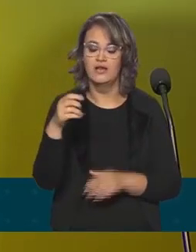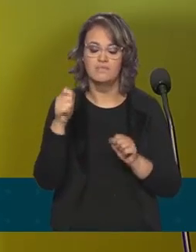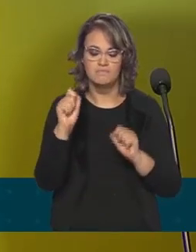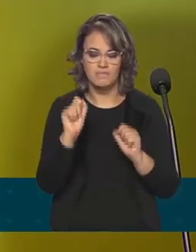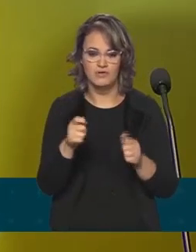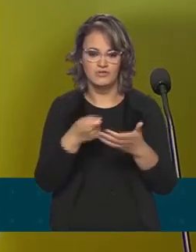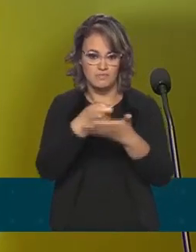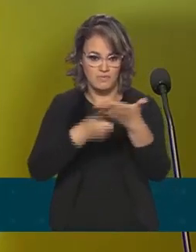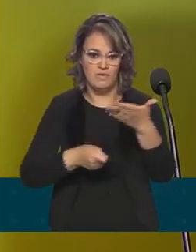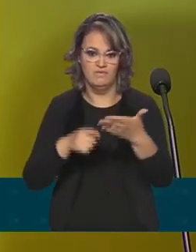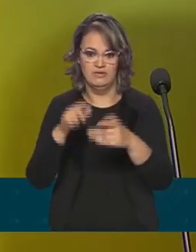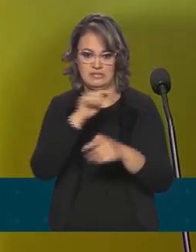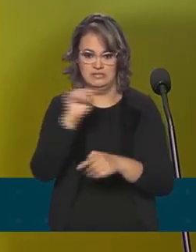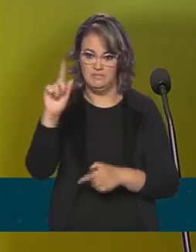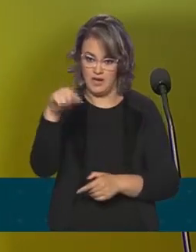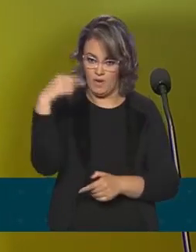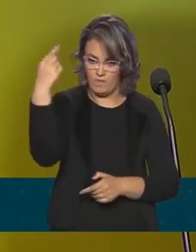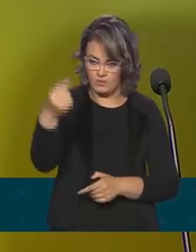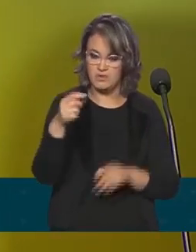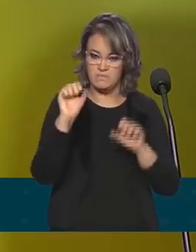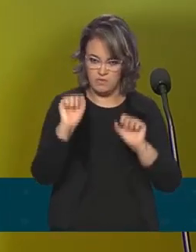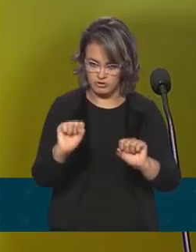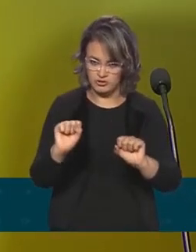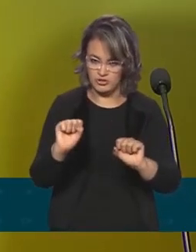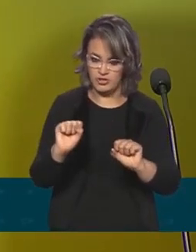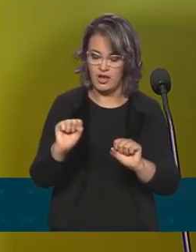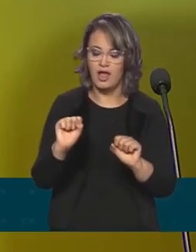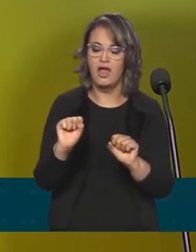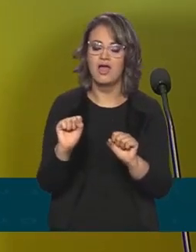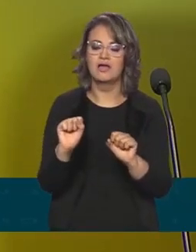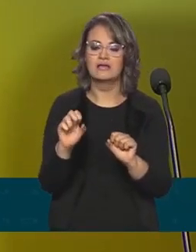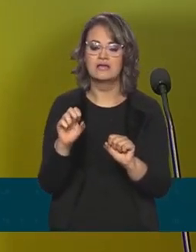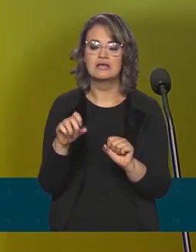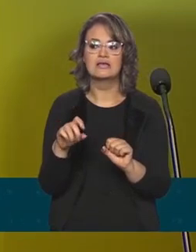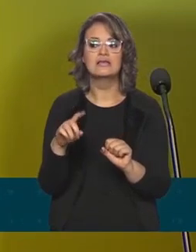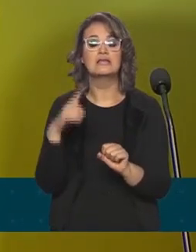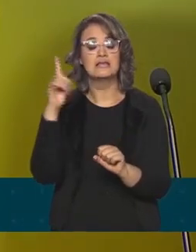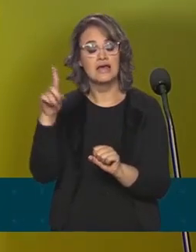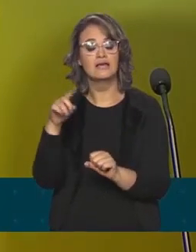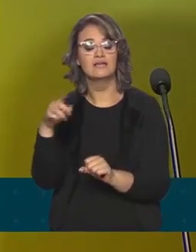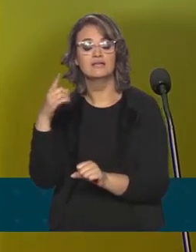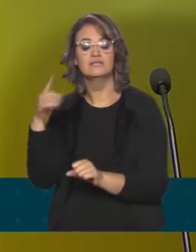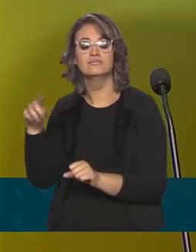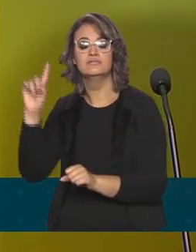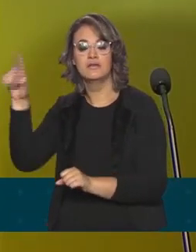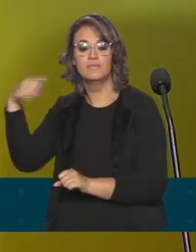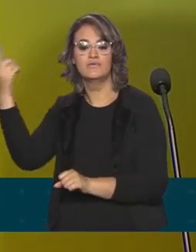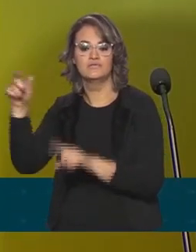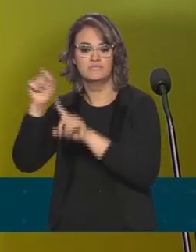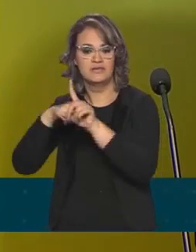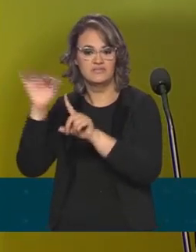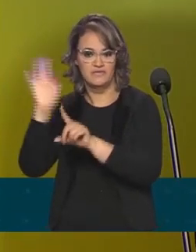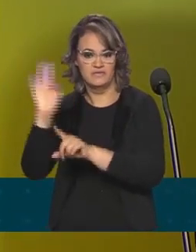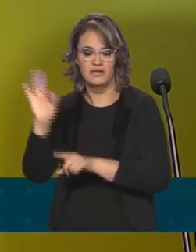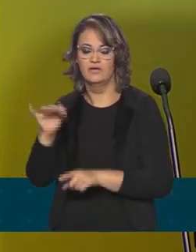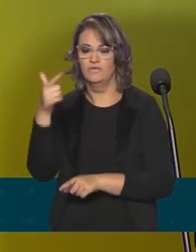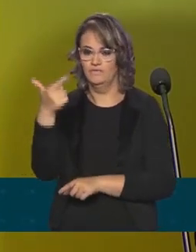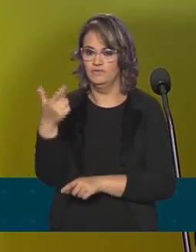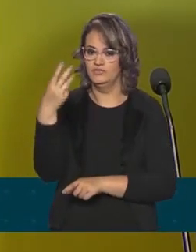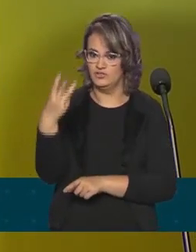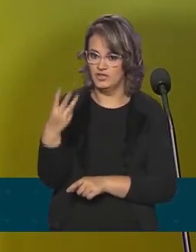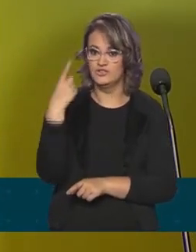prova semana que vem ou optar por fazer as duas provas na reaplicação dia 23 e 24